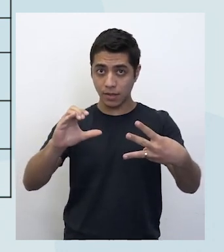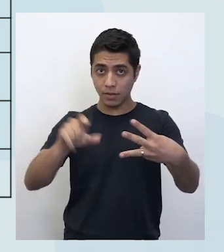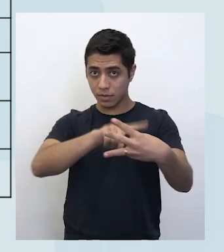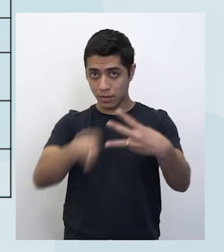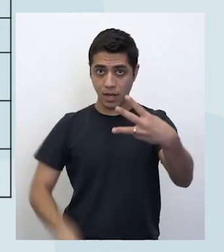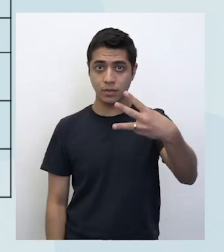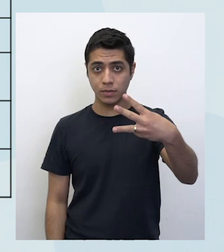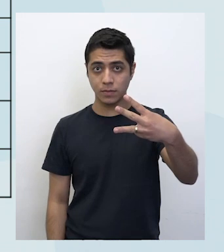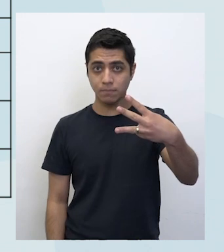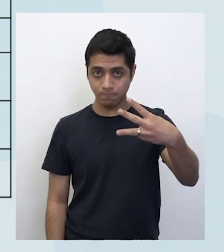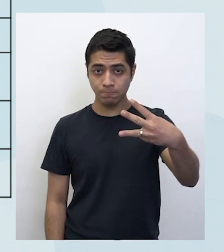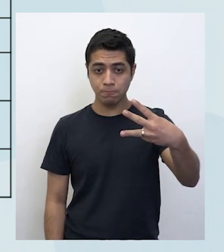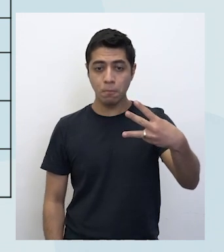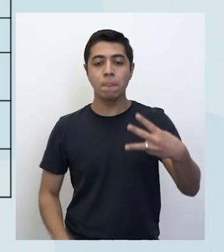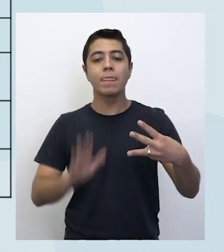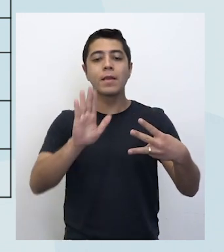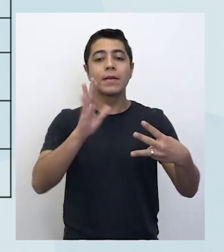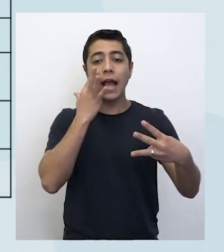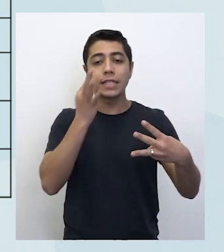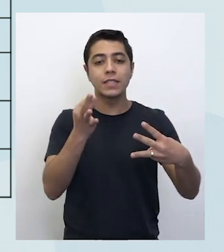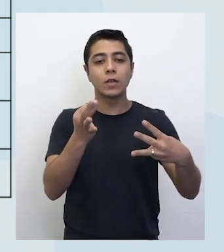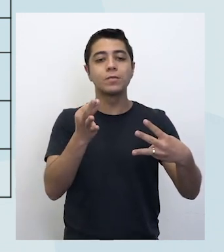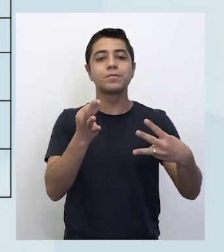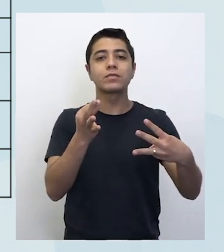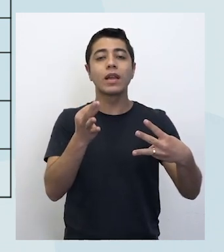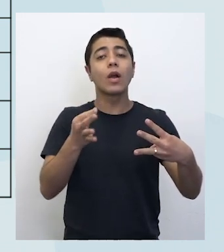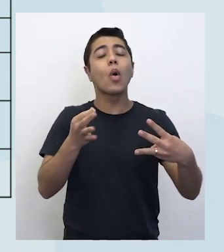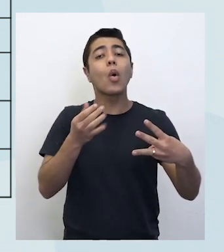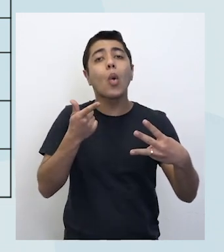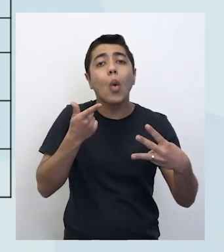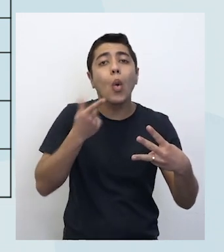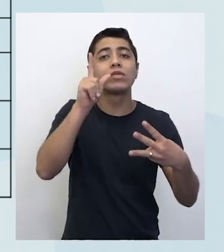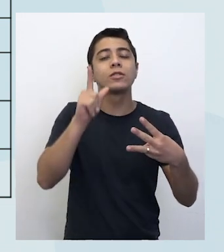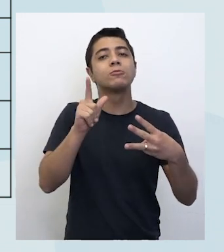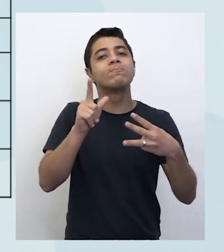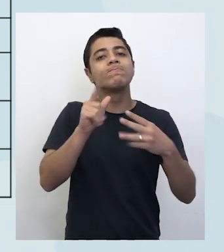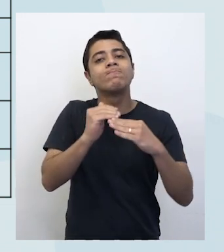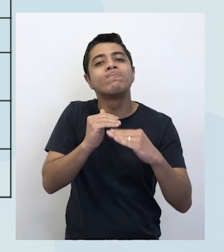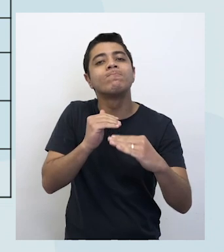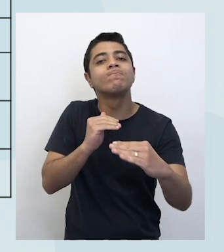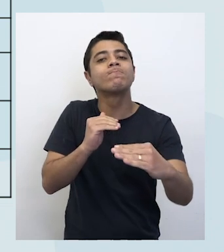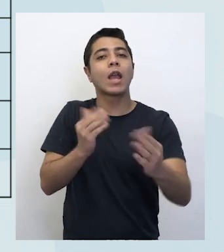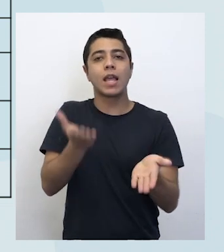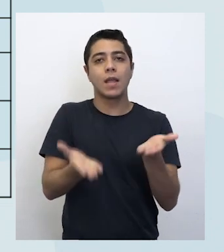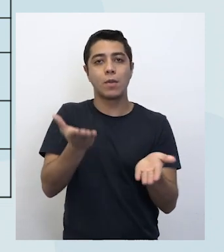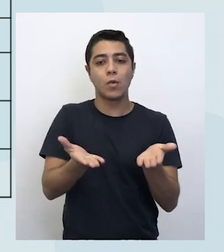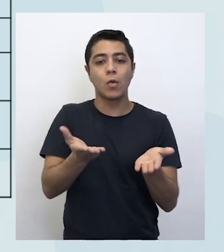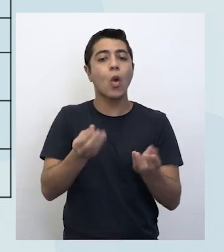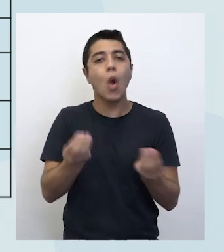as concentrações dele quando eu atingi o equilíbrio, tanto do ácido, que está em